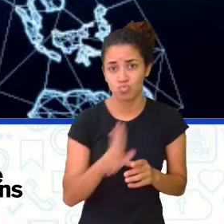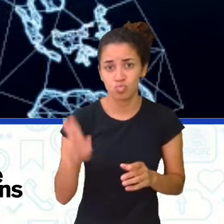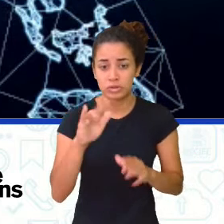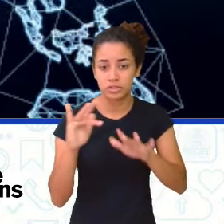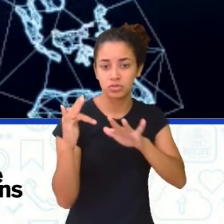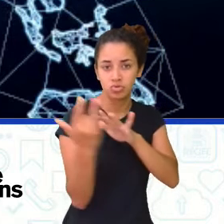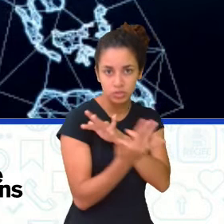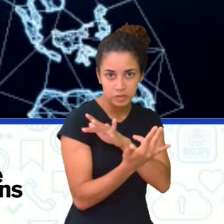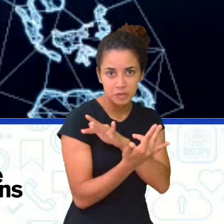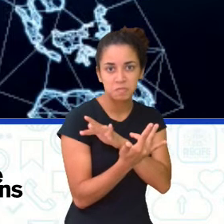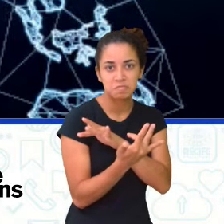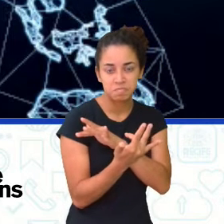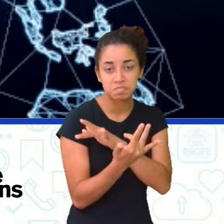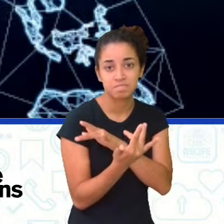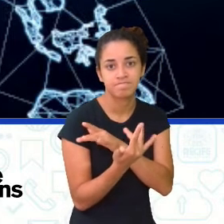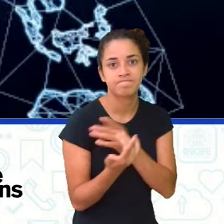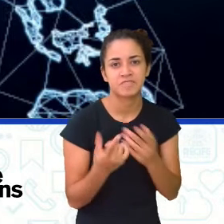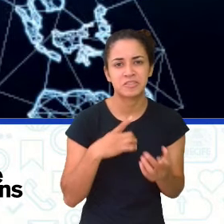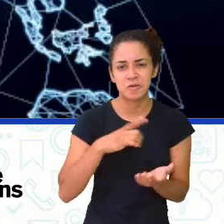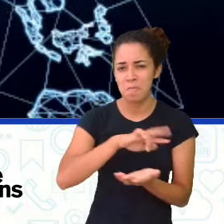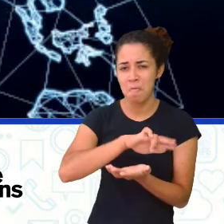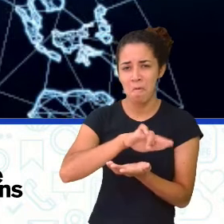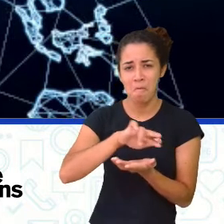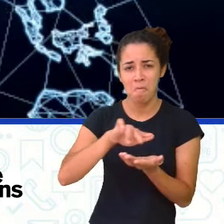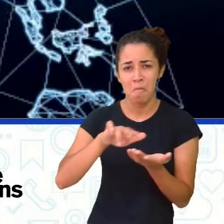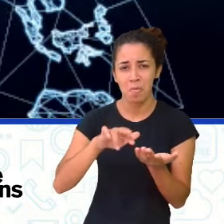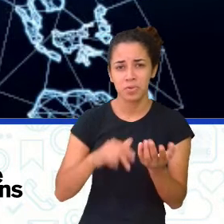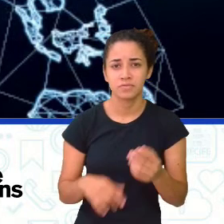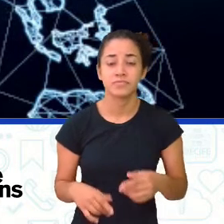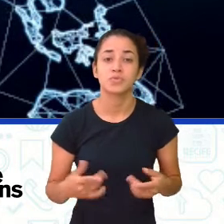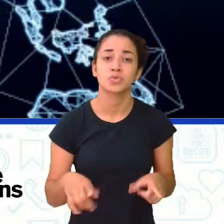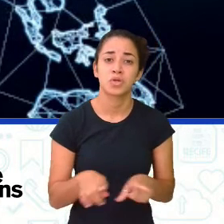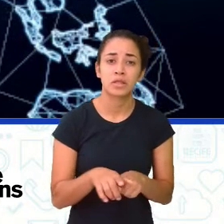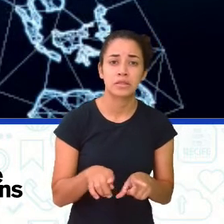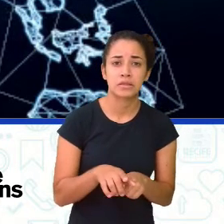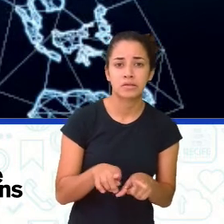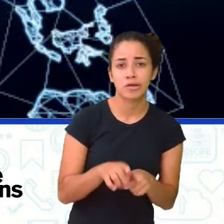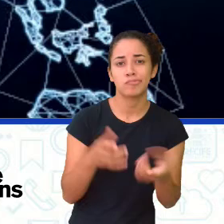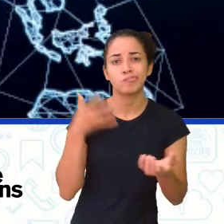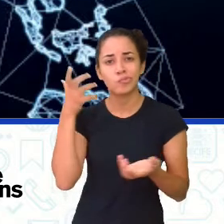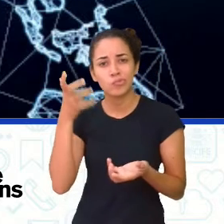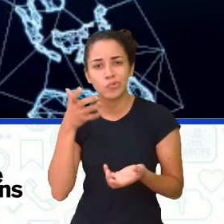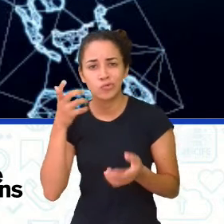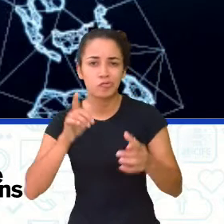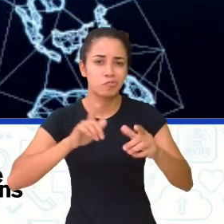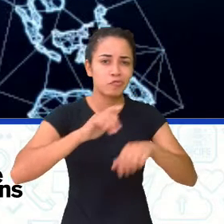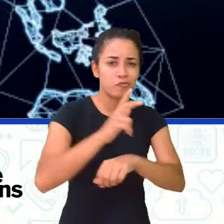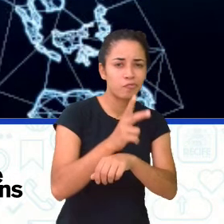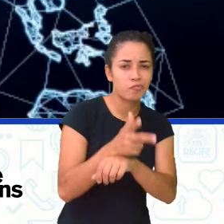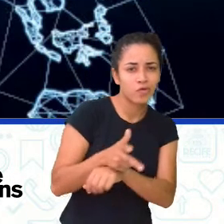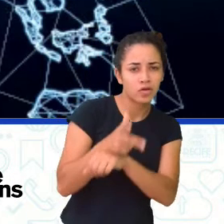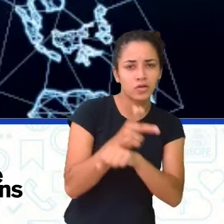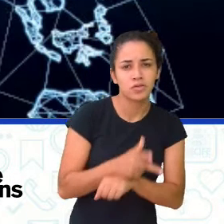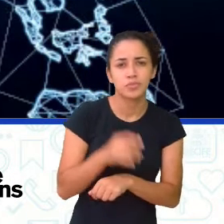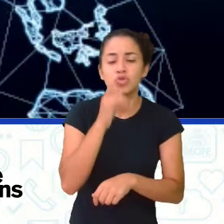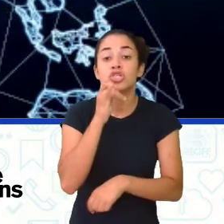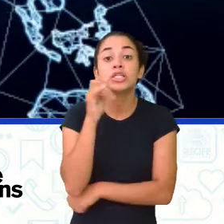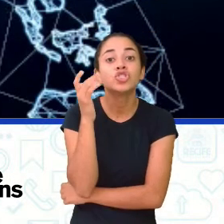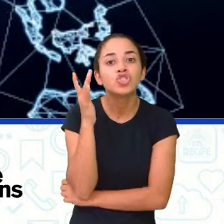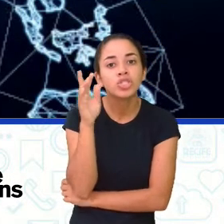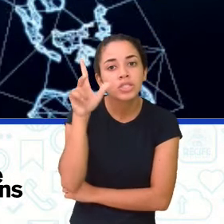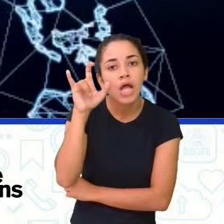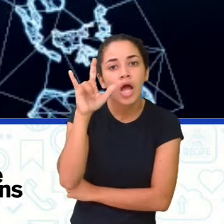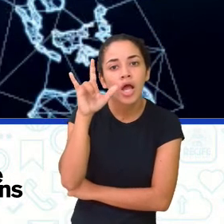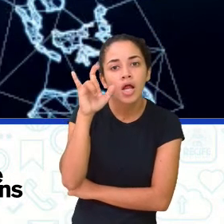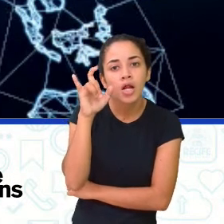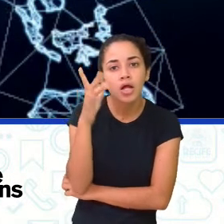né? Pois é. Dos mais variados tipos, né? Hoje tem até a de mais sucesso, né? Vou falar. Fala. Você tem que falar. O Instagram, quem é que não usa o Instagram, Sim,